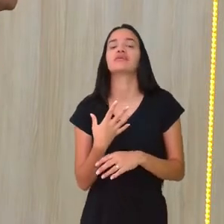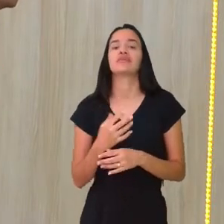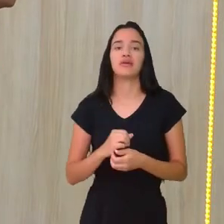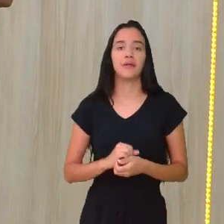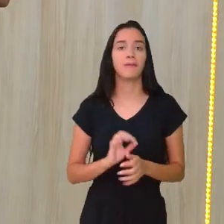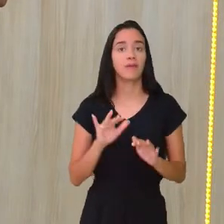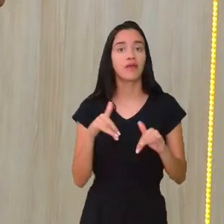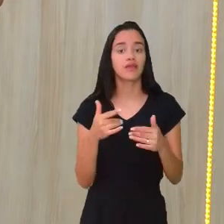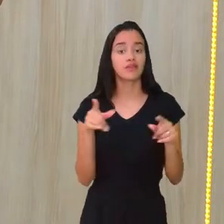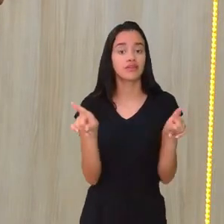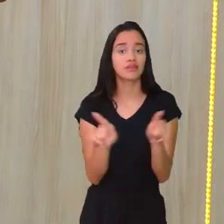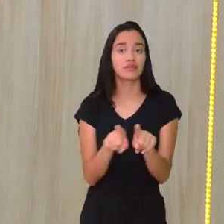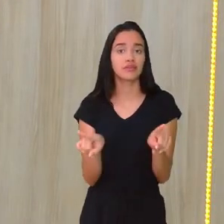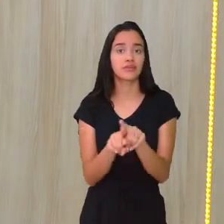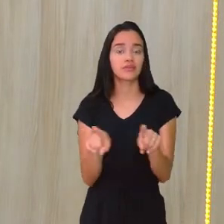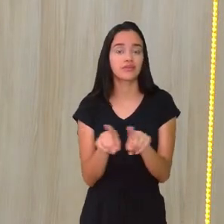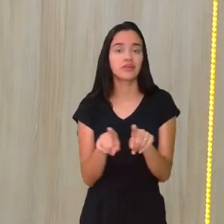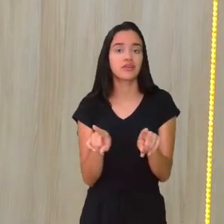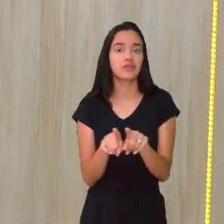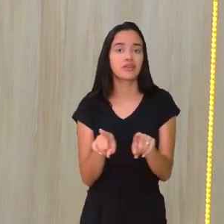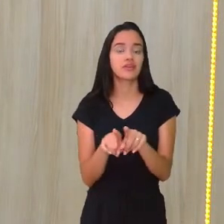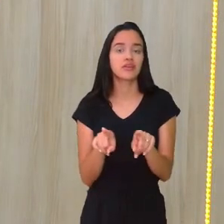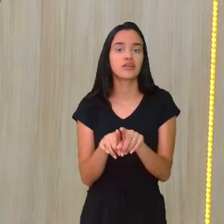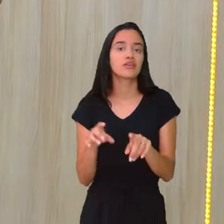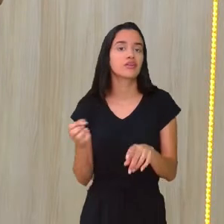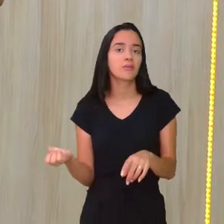renovação, esse novo